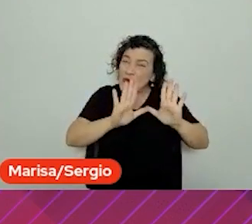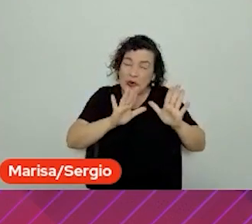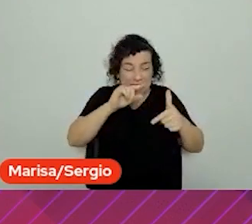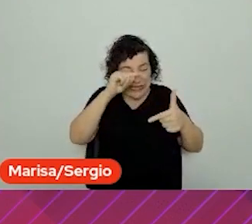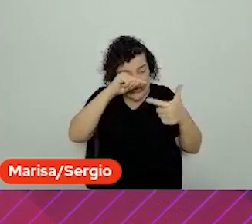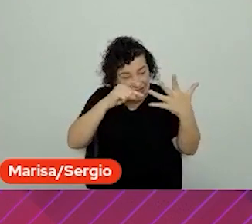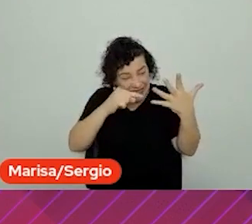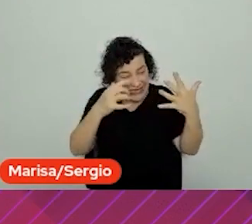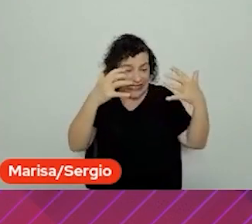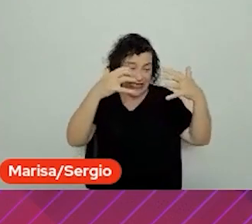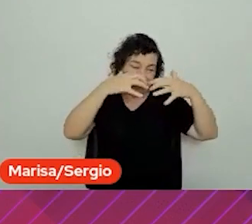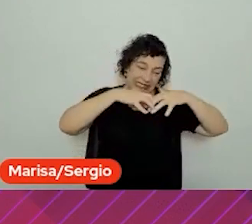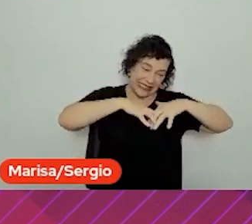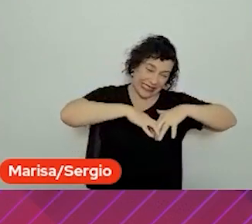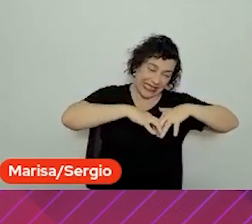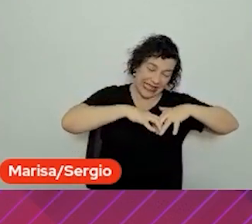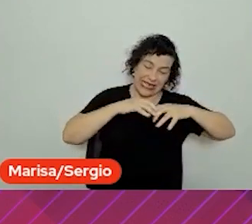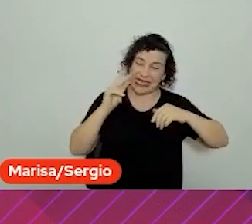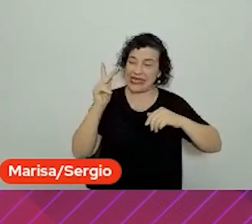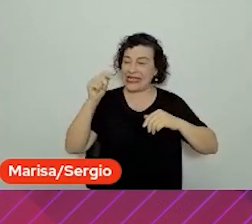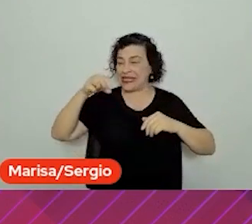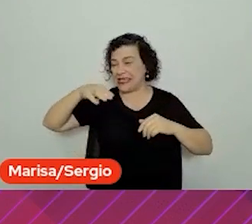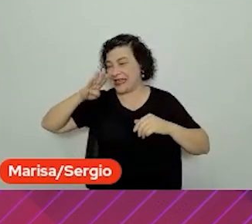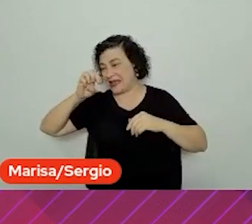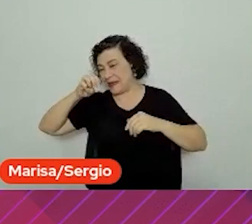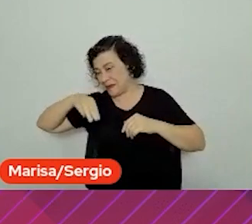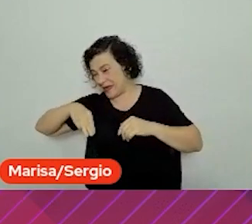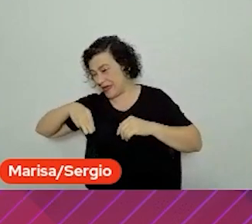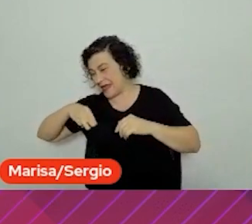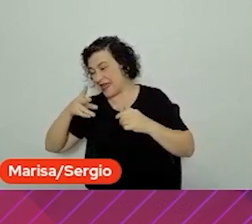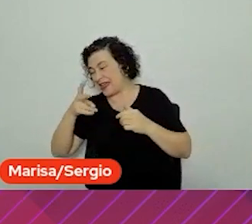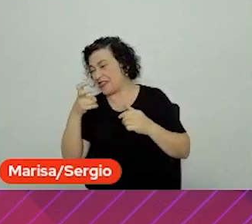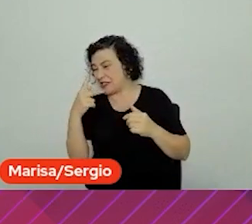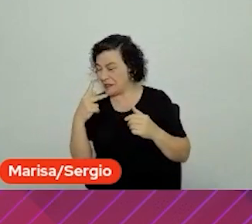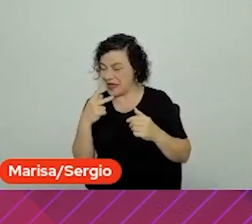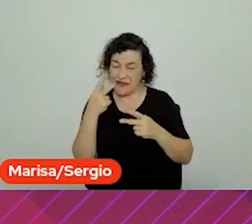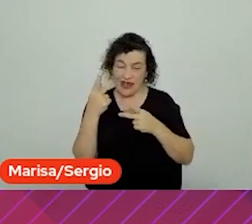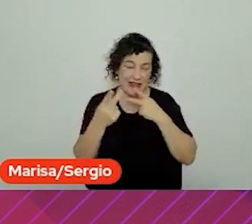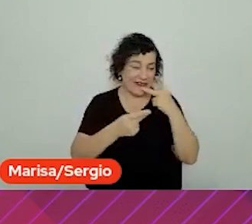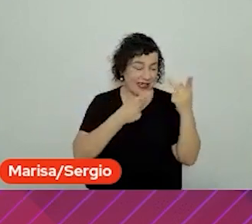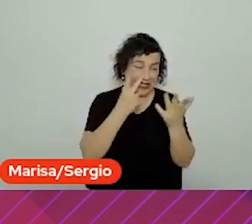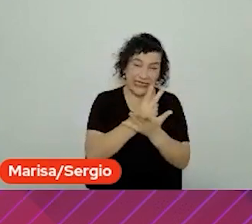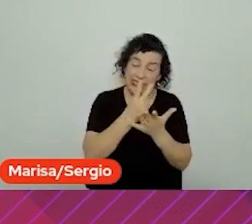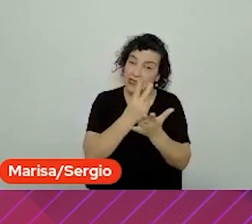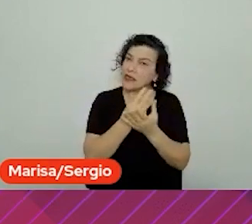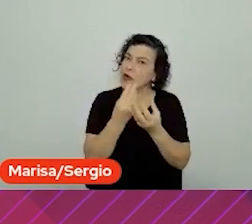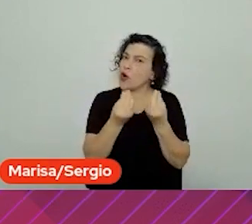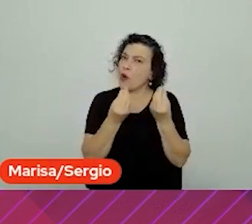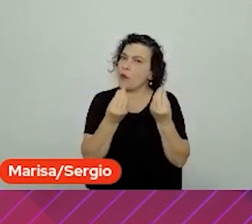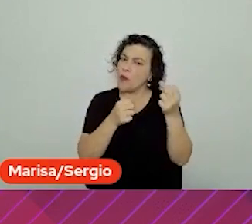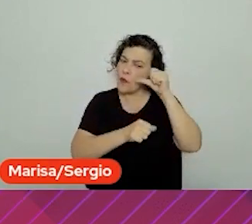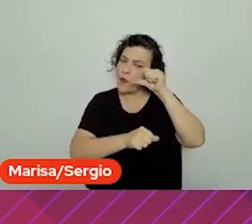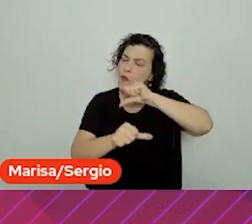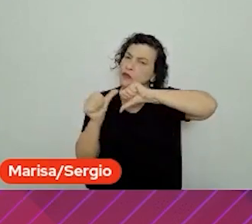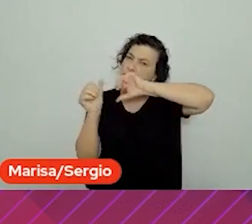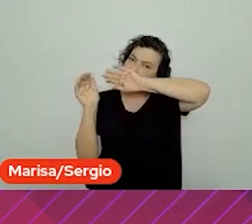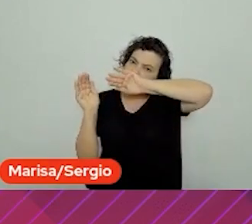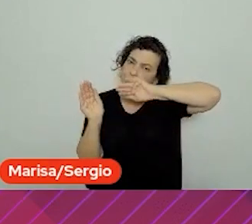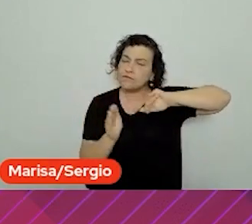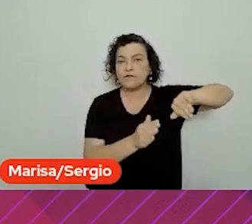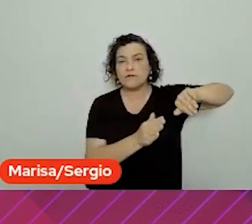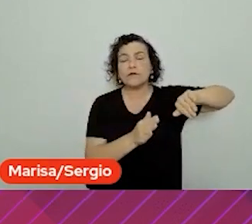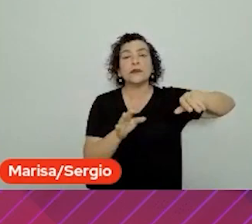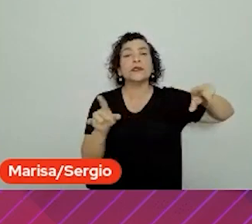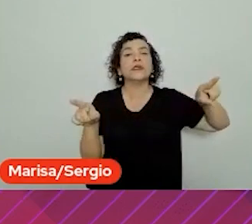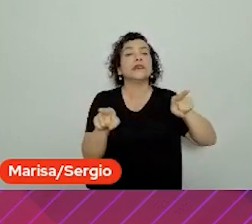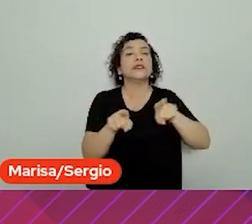é Scrum, isso aqui é Kanban, isso aqui é XP, blá blá blá, né? Como que a gente consegue fazer isso? E quais